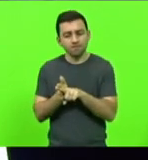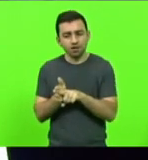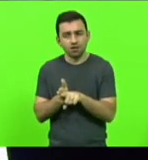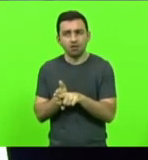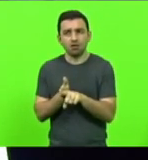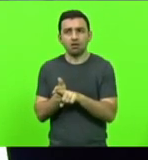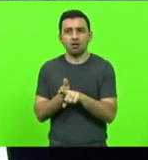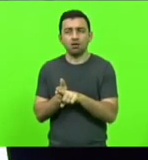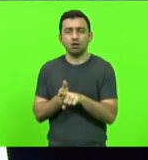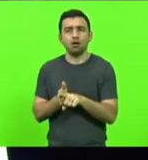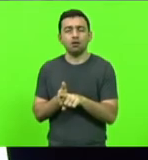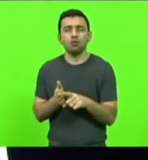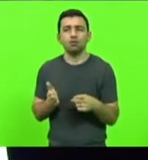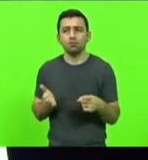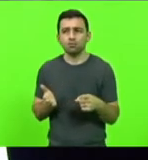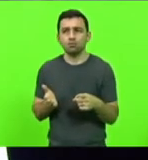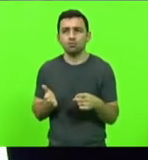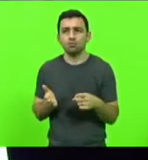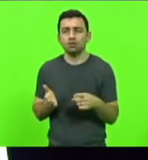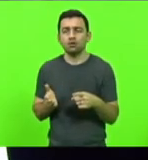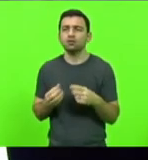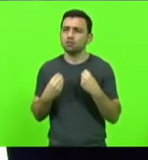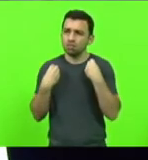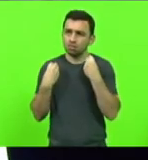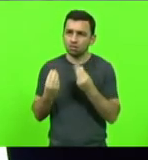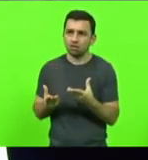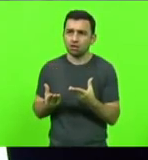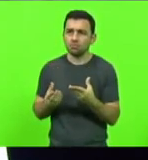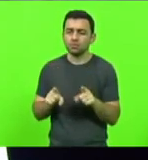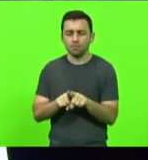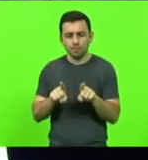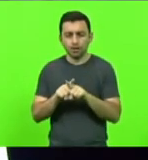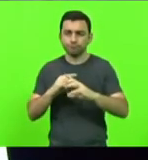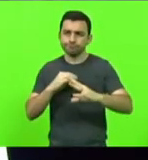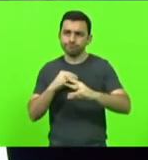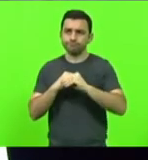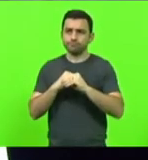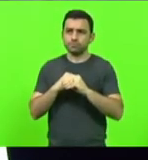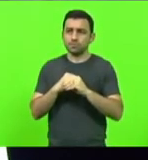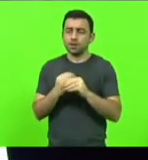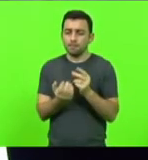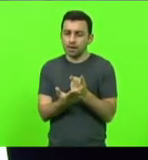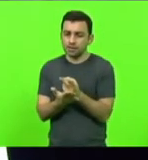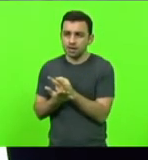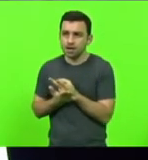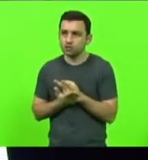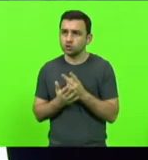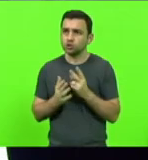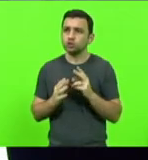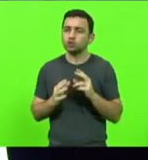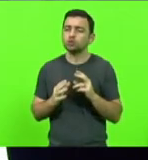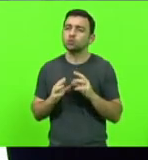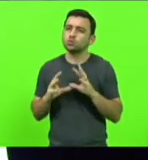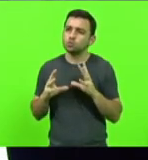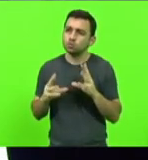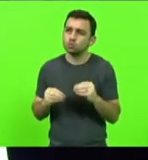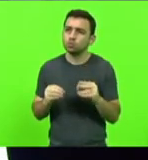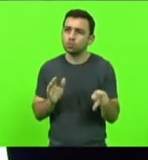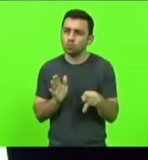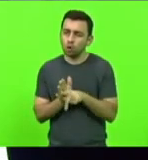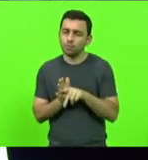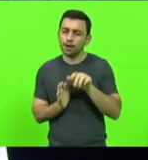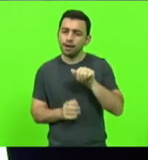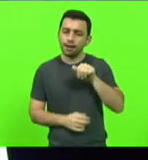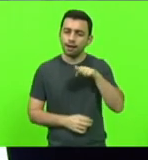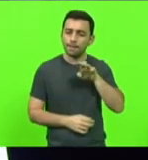de fato seja fornecido, mas incluído também esses pacientes da AMI